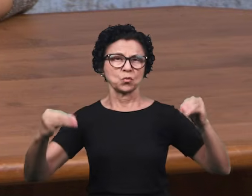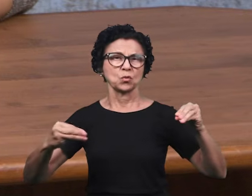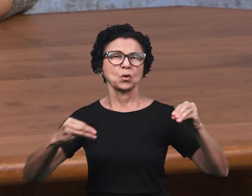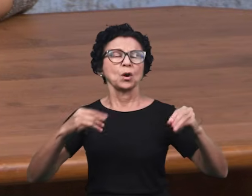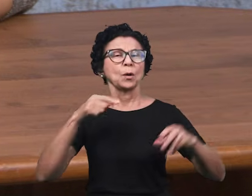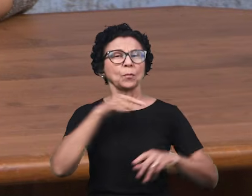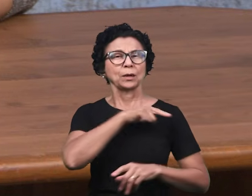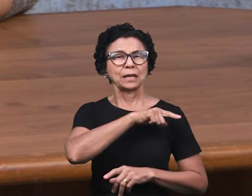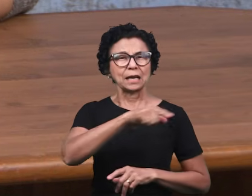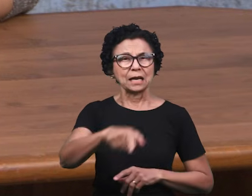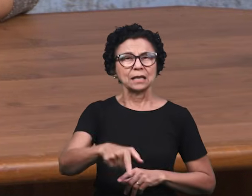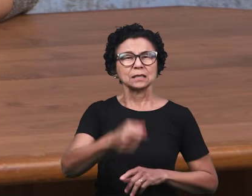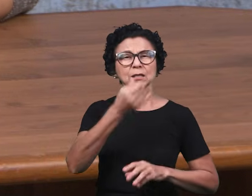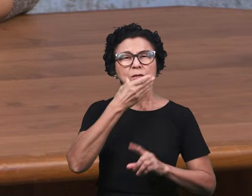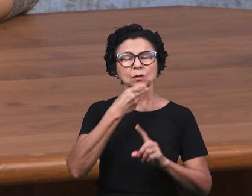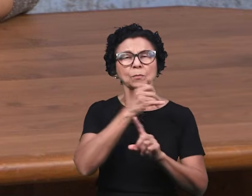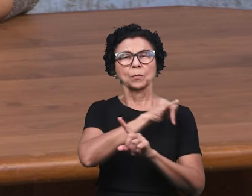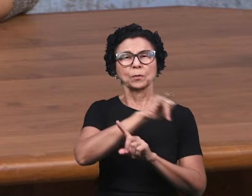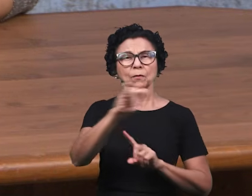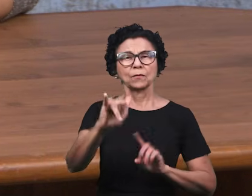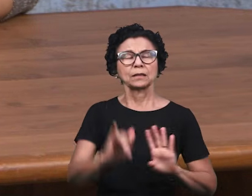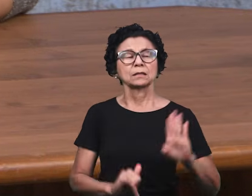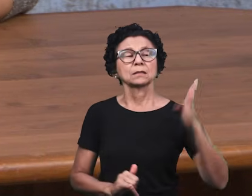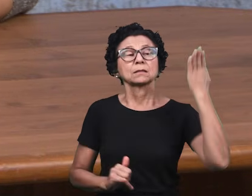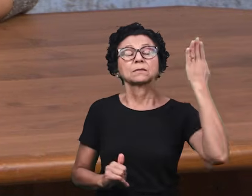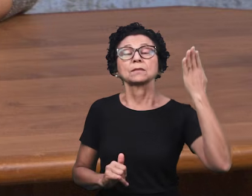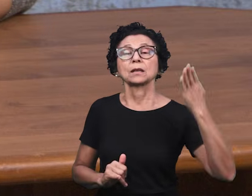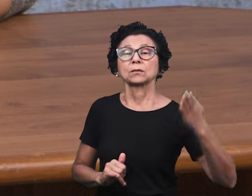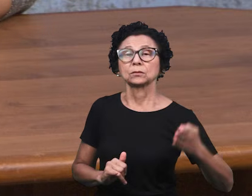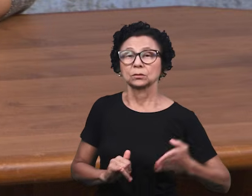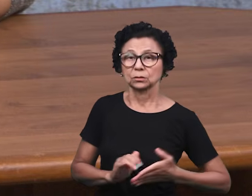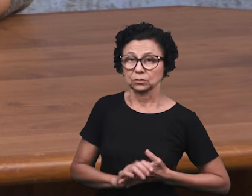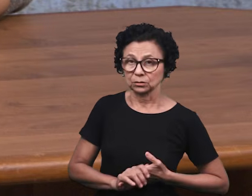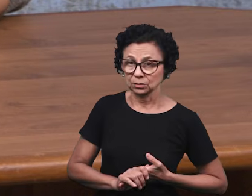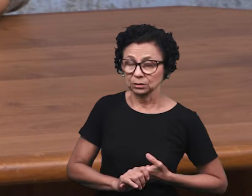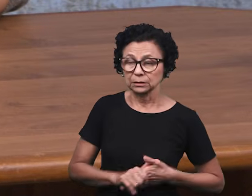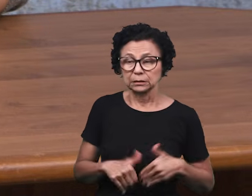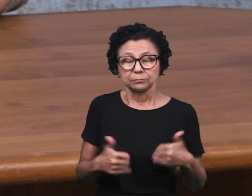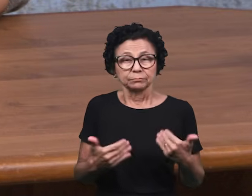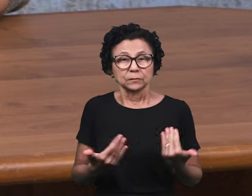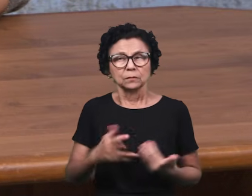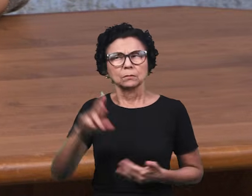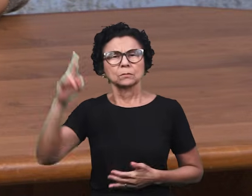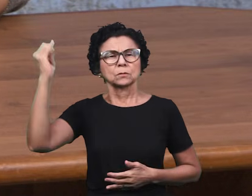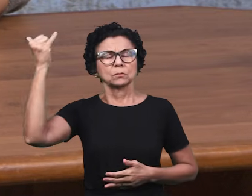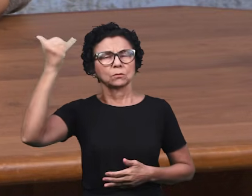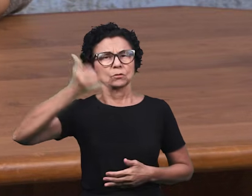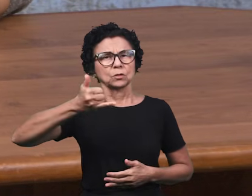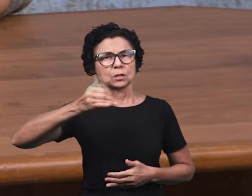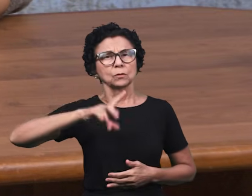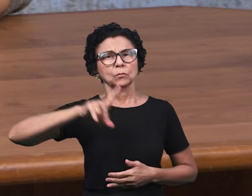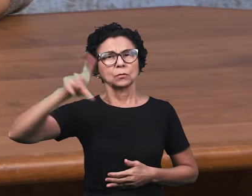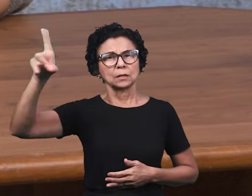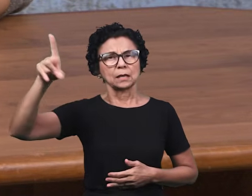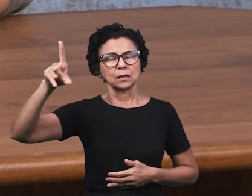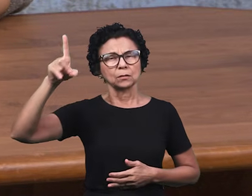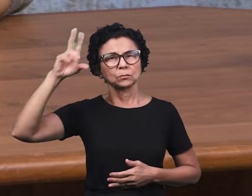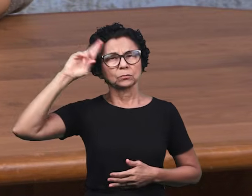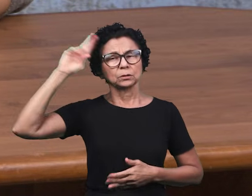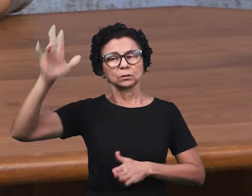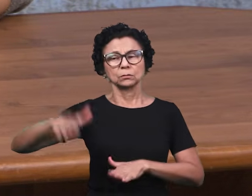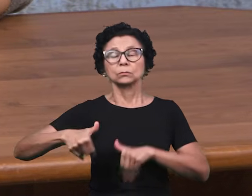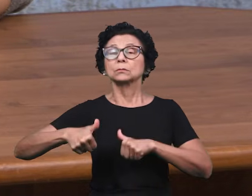Assim lhes sucederá a eles mesmos. Portanto, assim diz o Senhor, o Deus dos